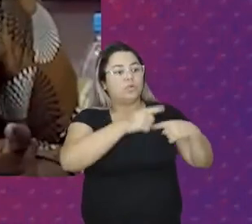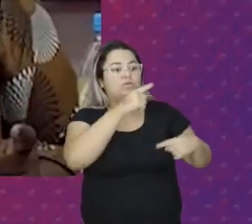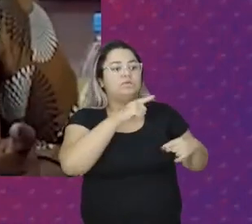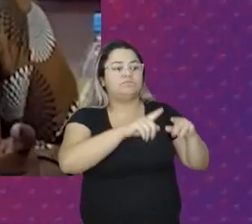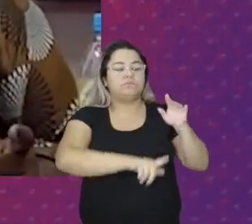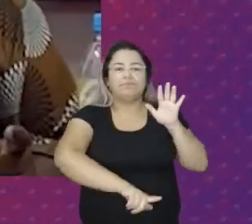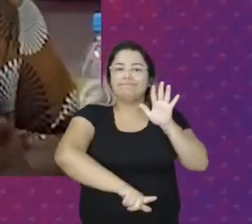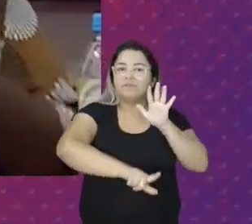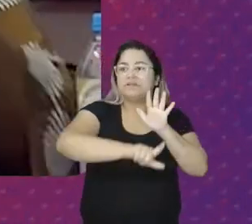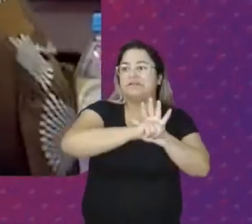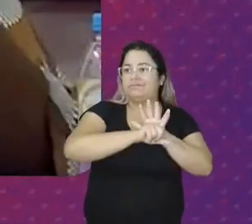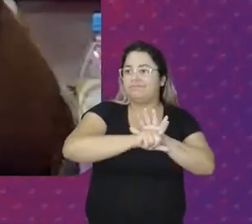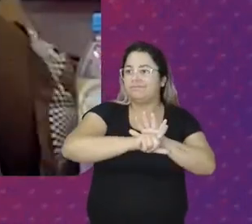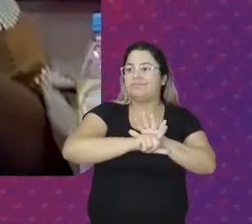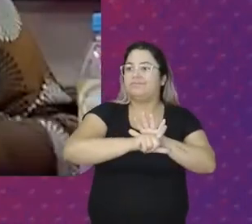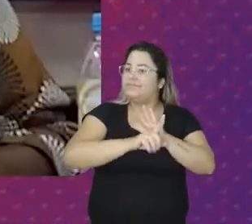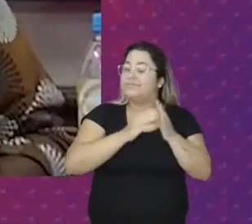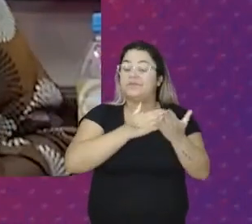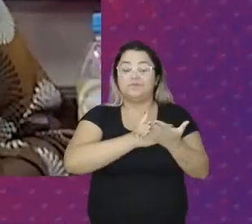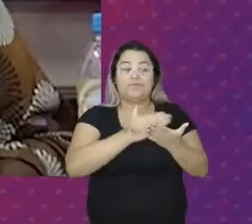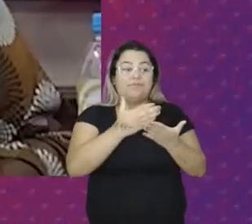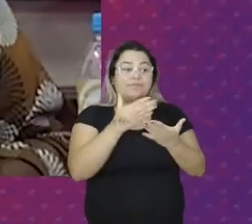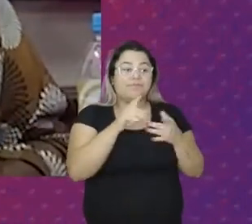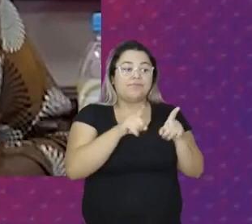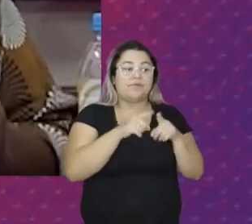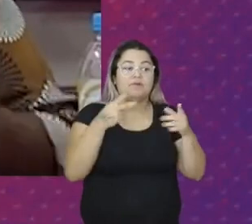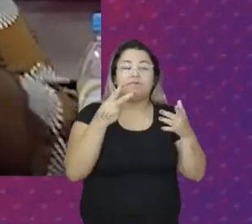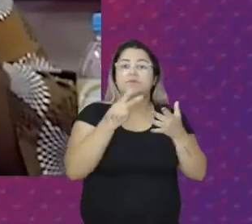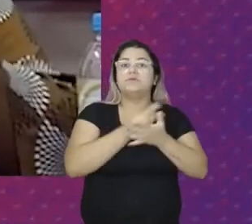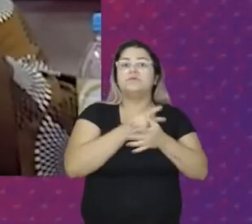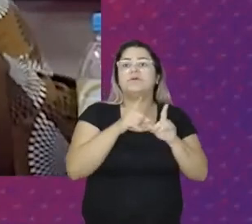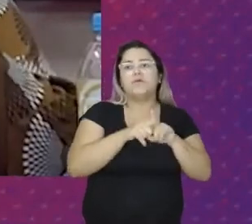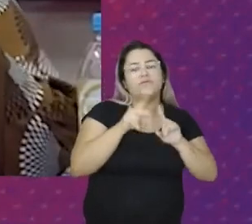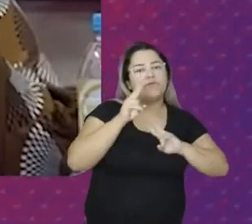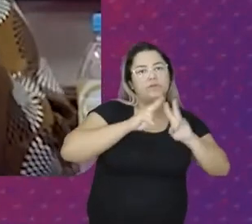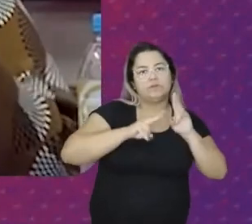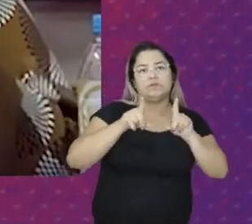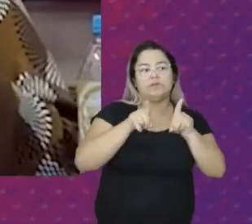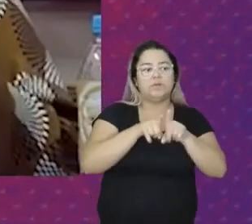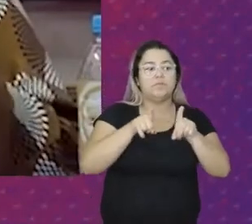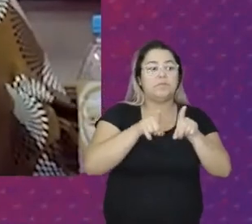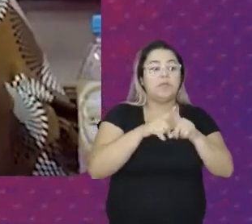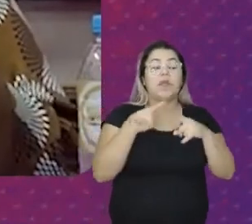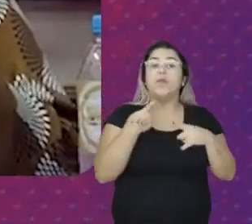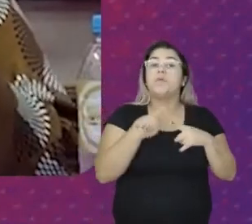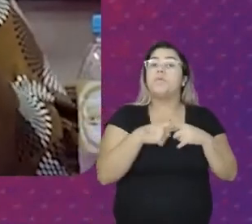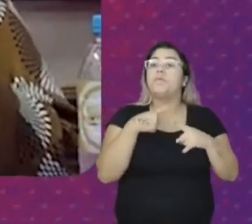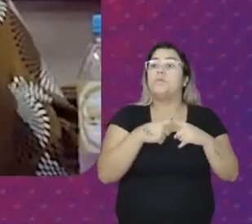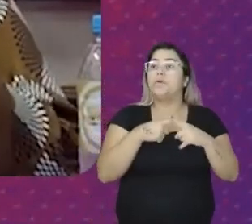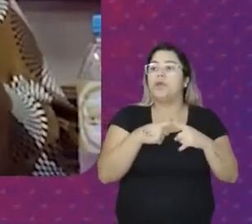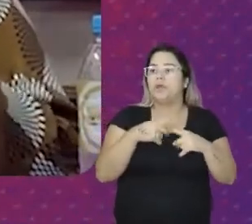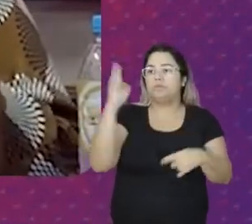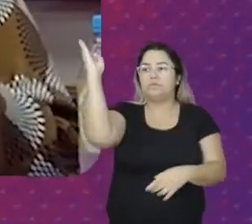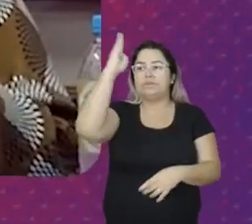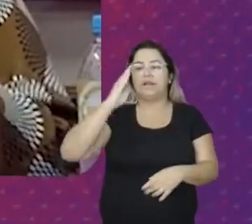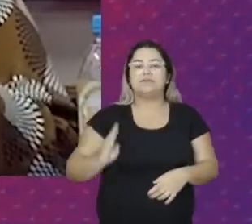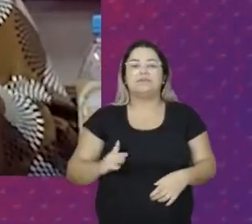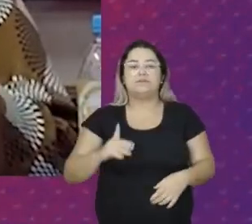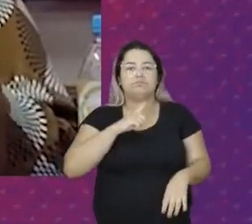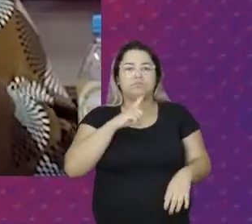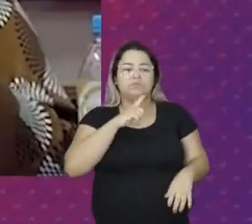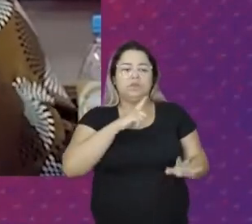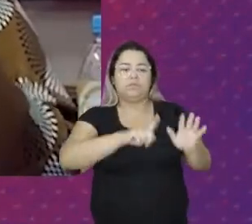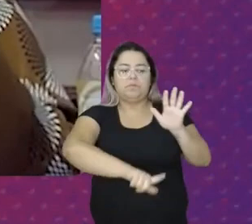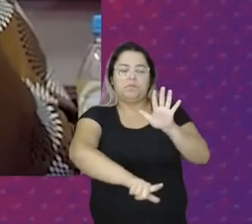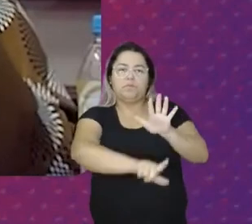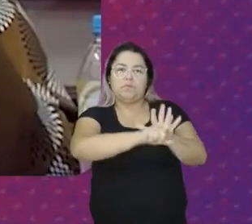dessa legislação, começando no que antecedeu. Porque, veja bem, por que a gente precisa, no Brasil, ter uma lei